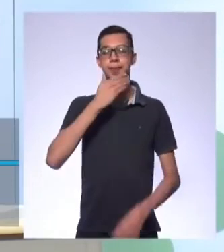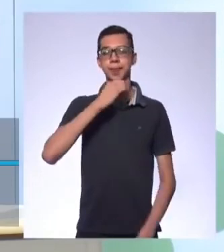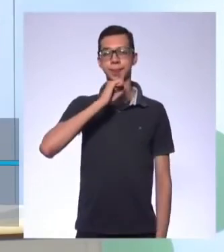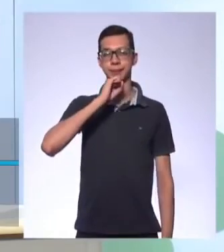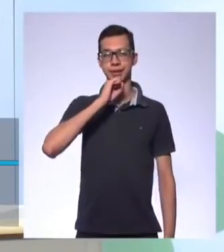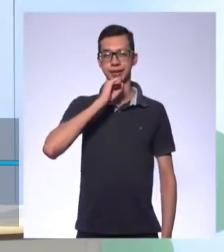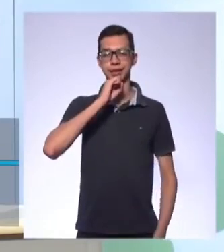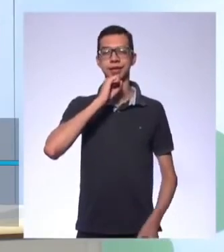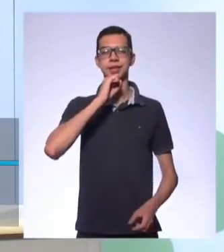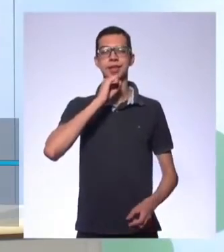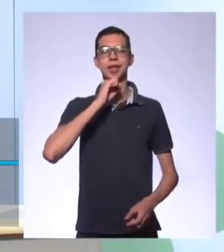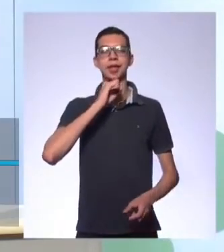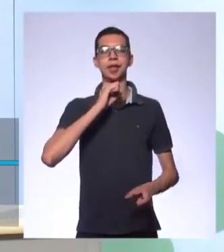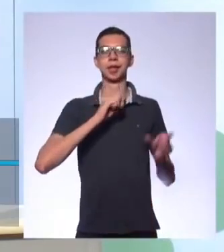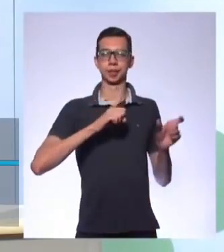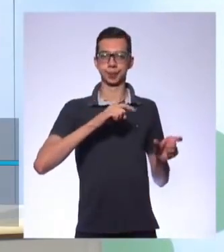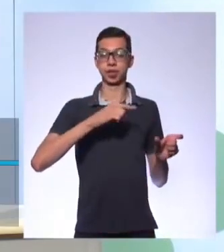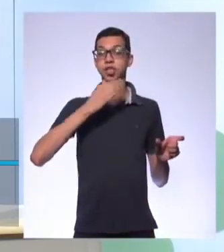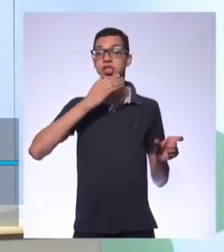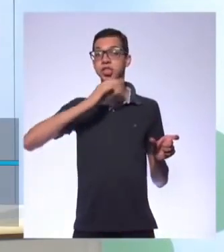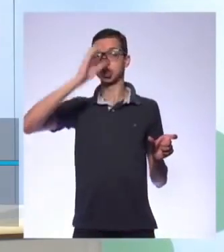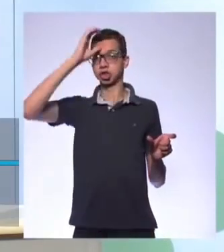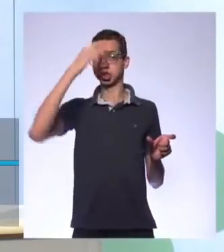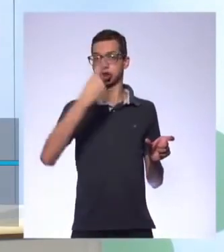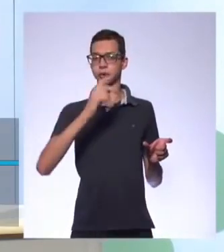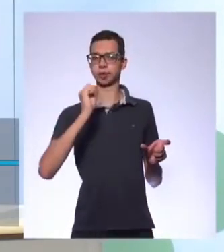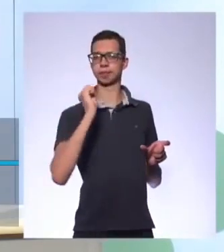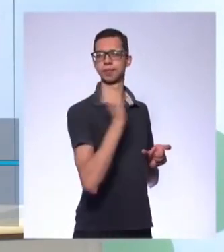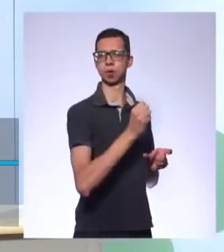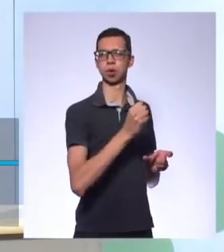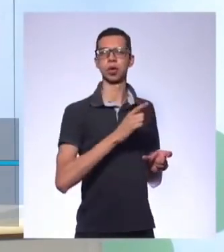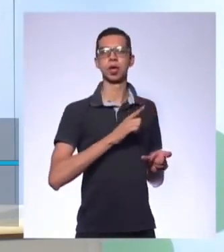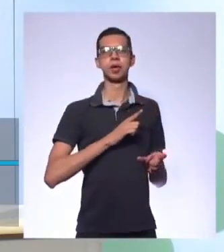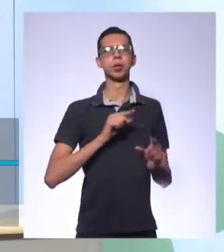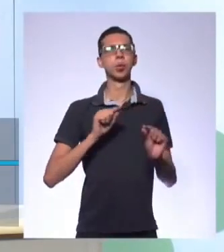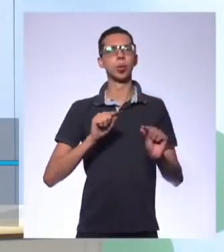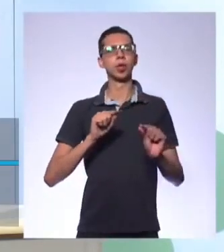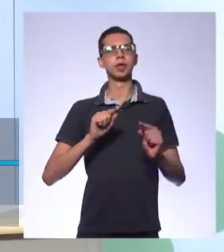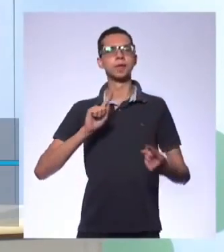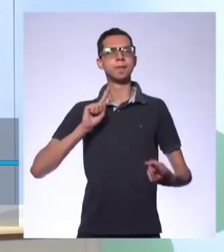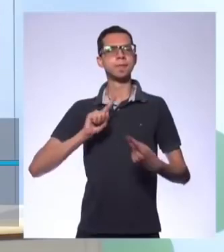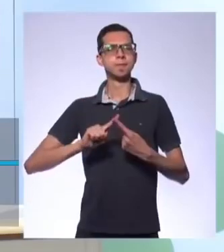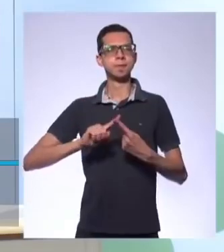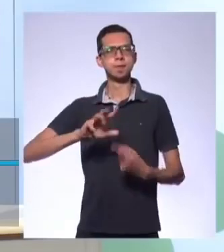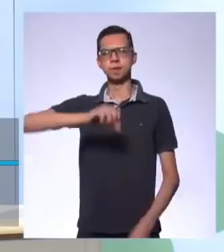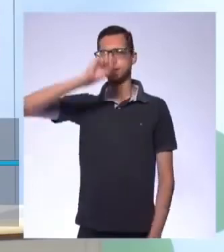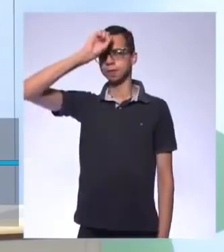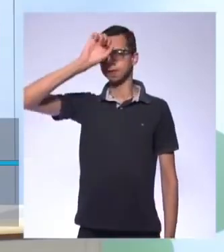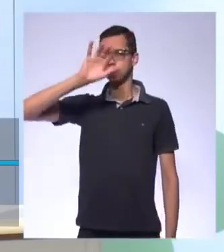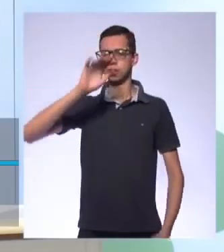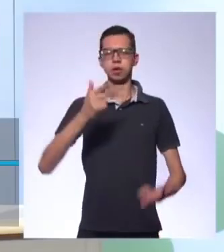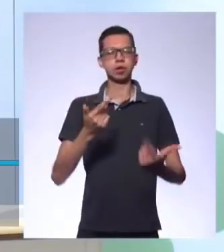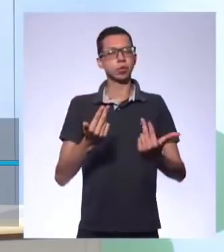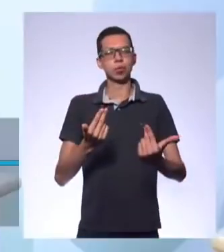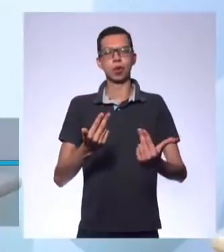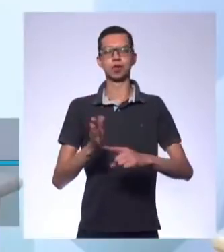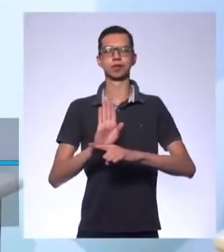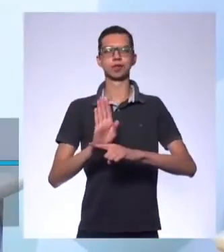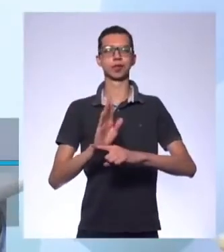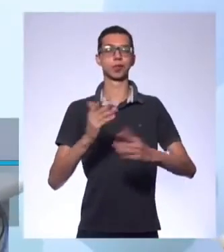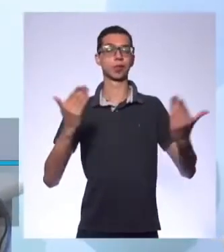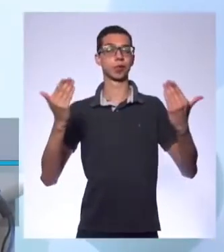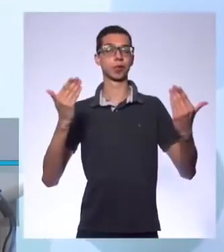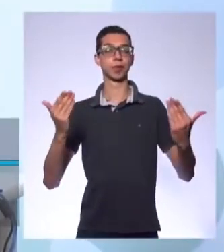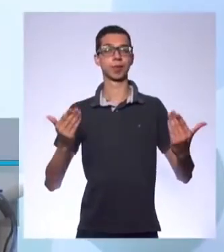pelo tio, e aí a busca pela vingança. Então, todas as grandes histórias de vingança também tem a ver com Hamlet. E um aluninho colocou,